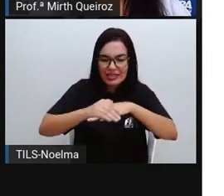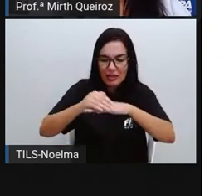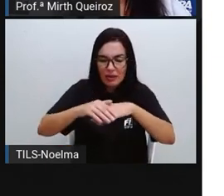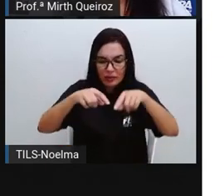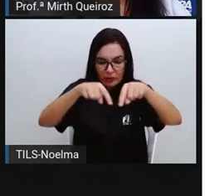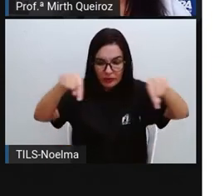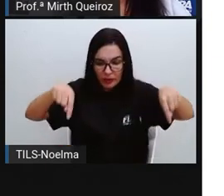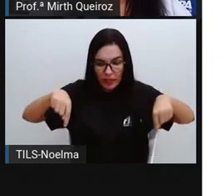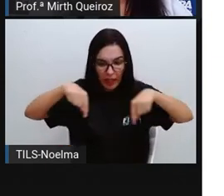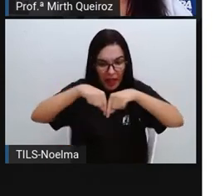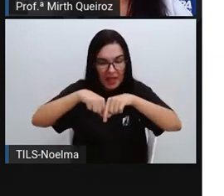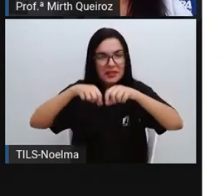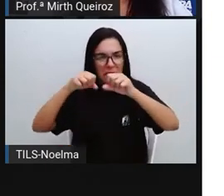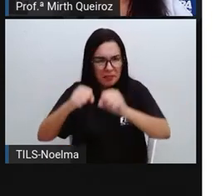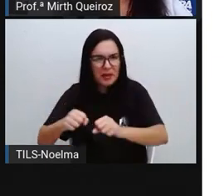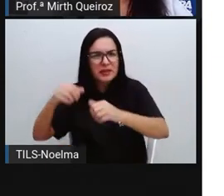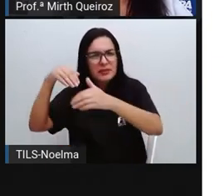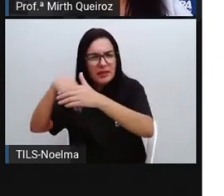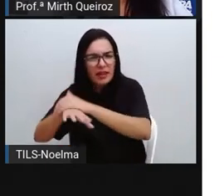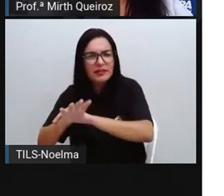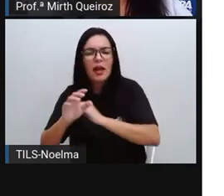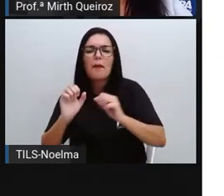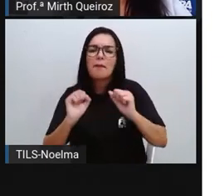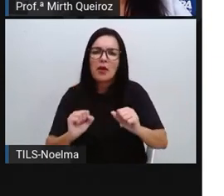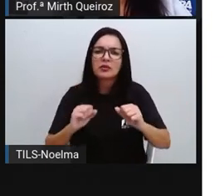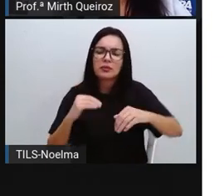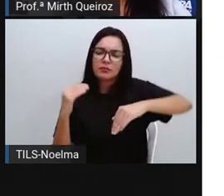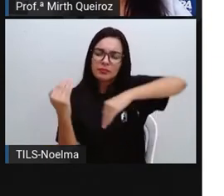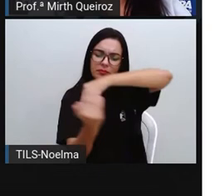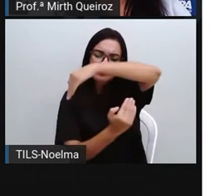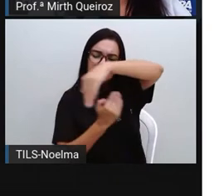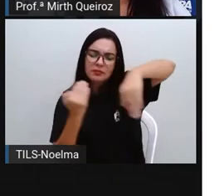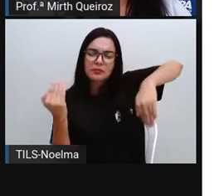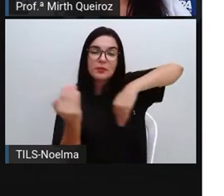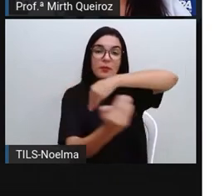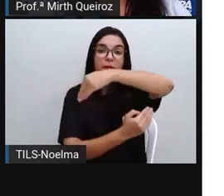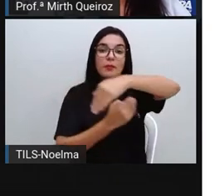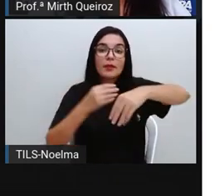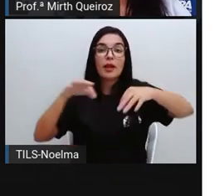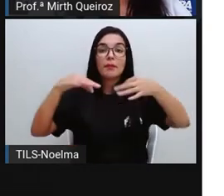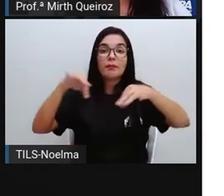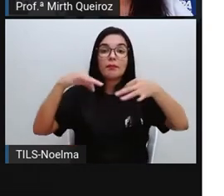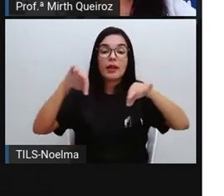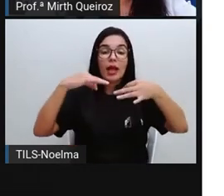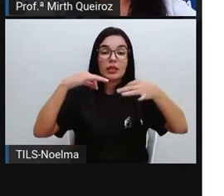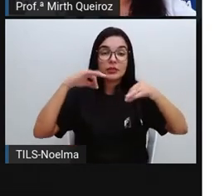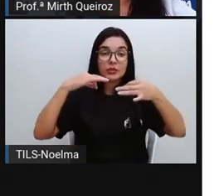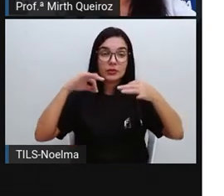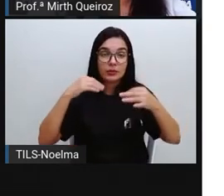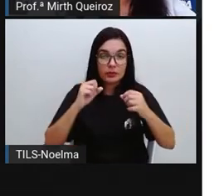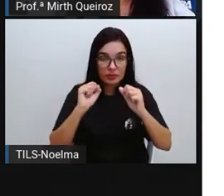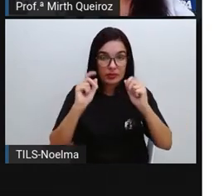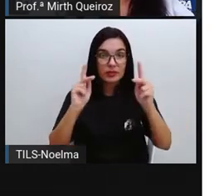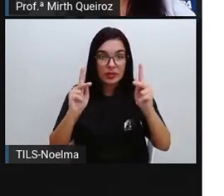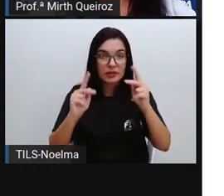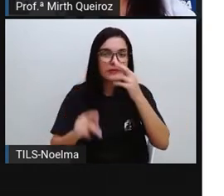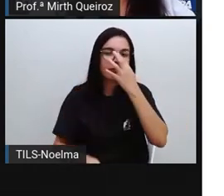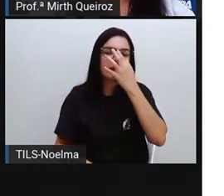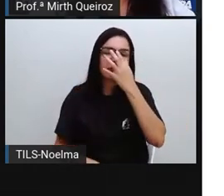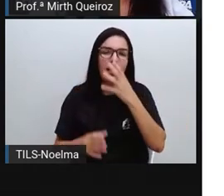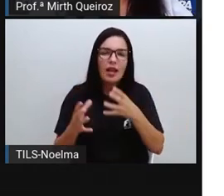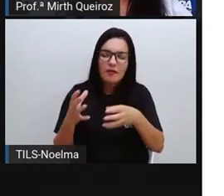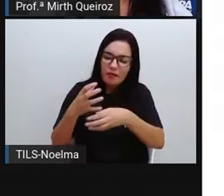é interessante que vocês enrole ali com um plástico, certo? Coloca um saco de lixo, enrole ali,